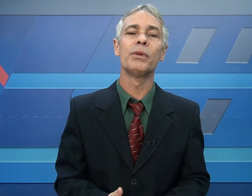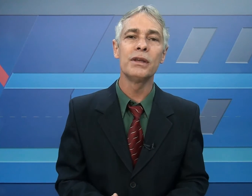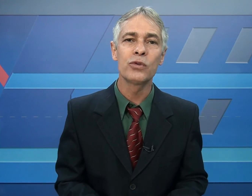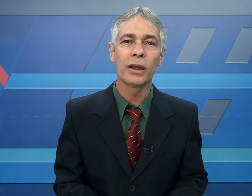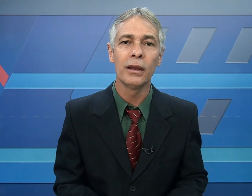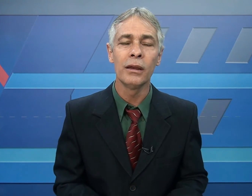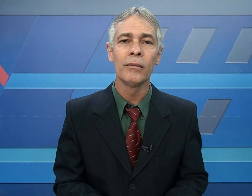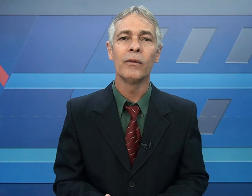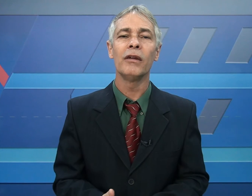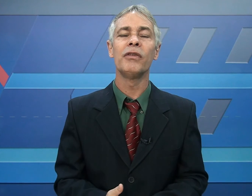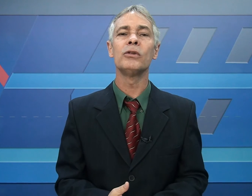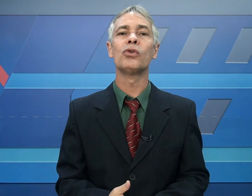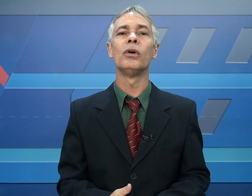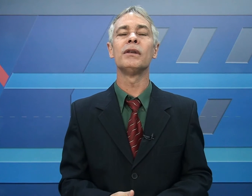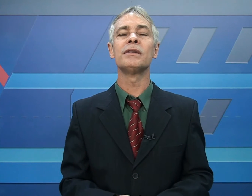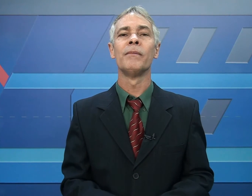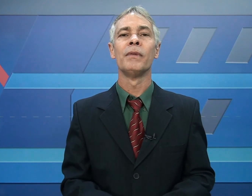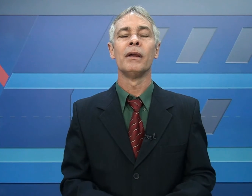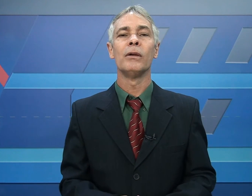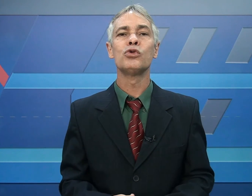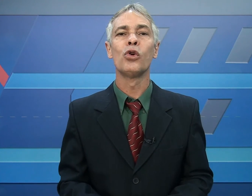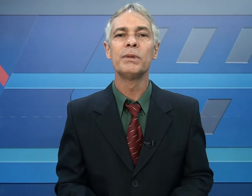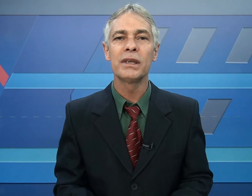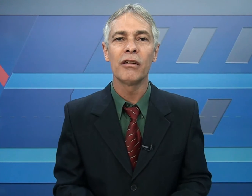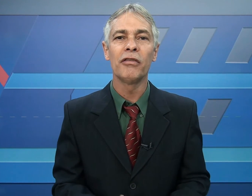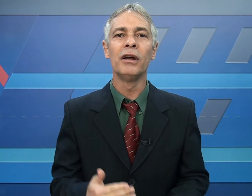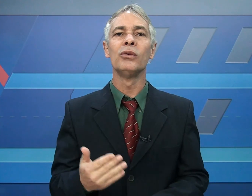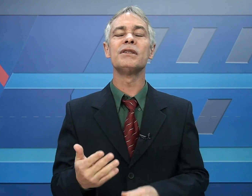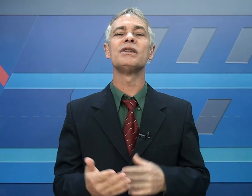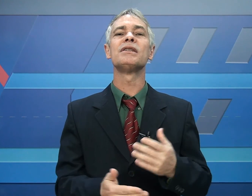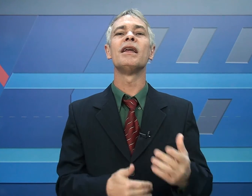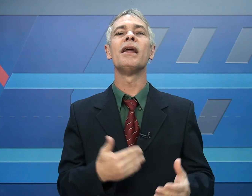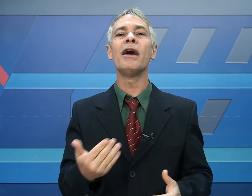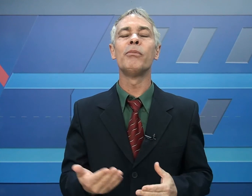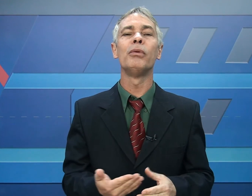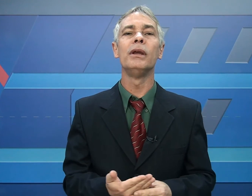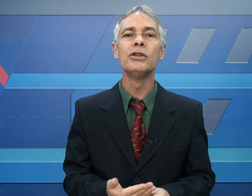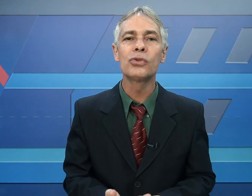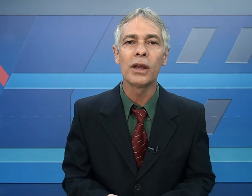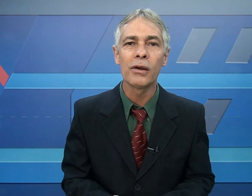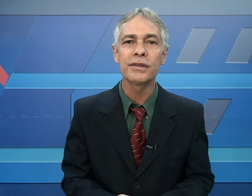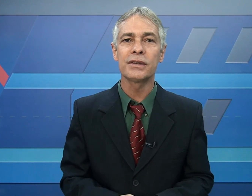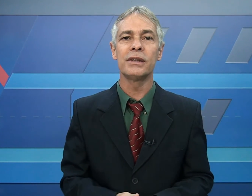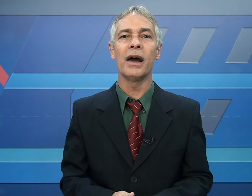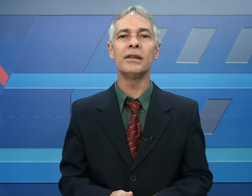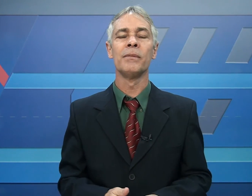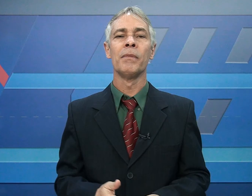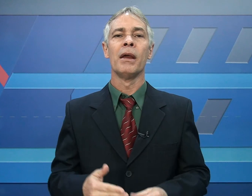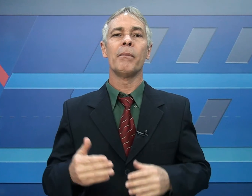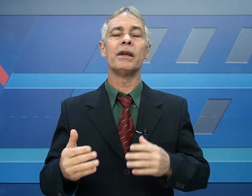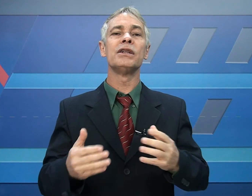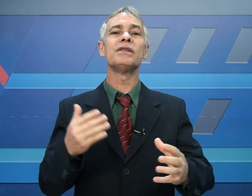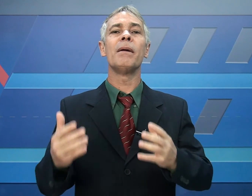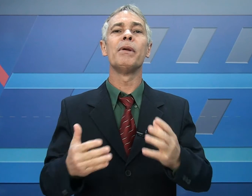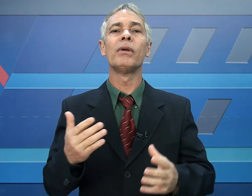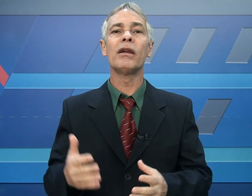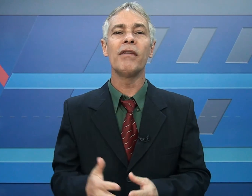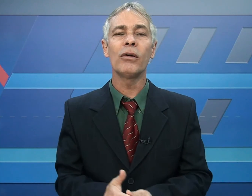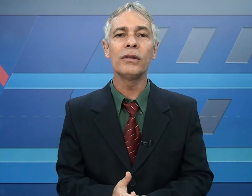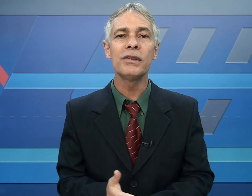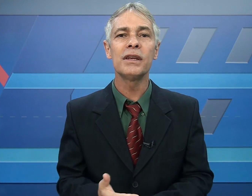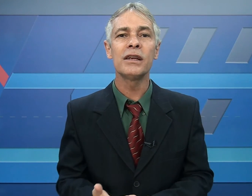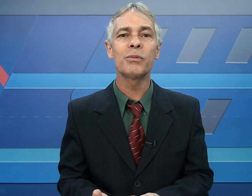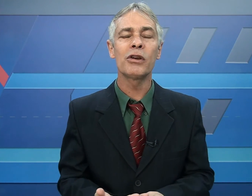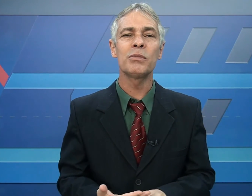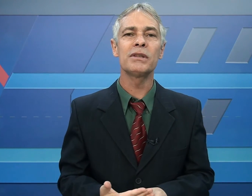mais sobre isso aqui, né? Afinal de contas, eu estou observando este cenário político da nossa cidade para a gente saber o que